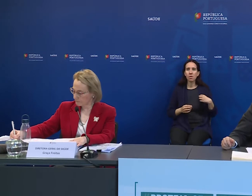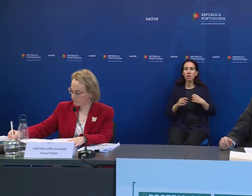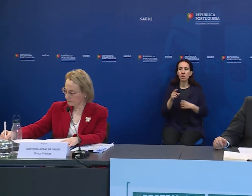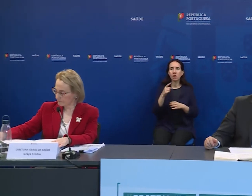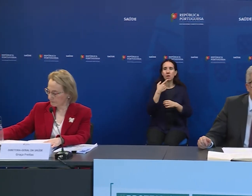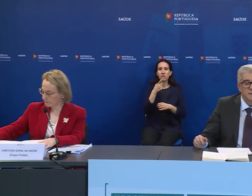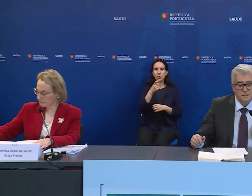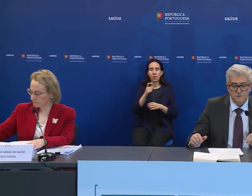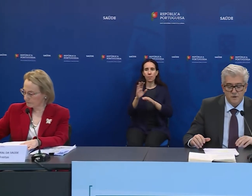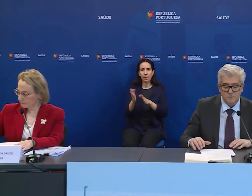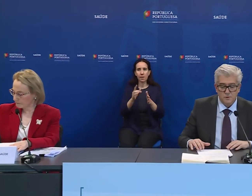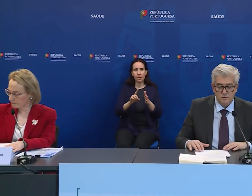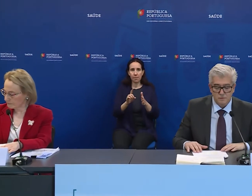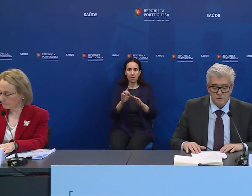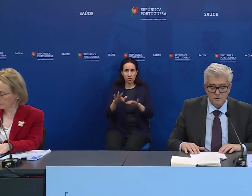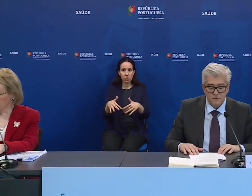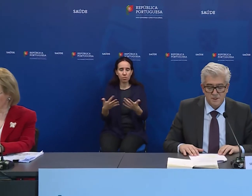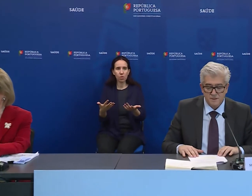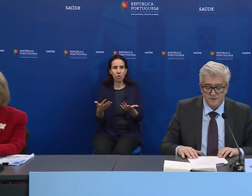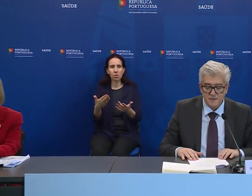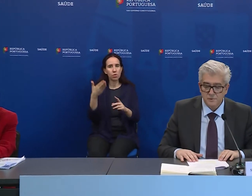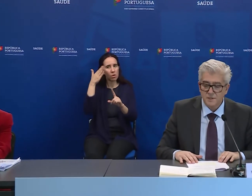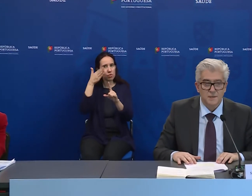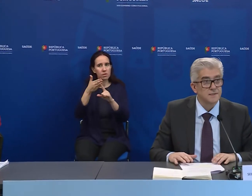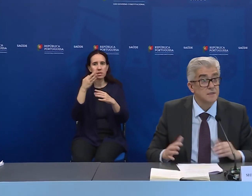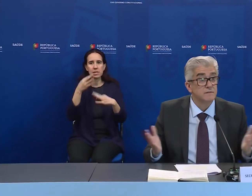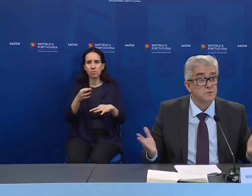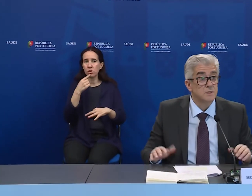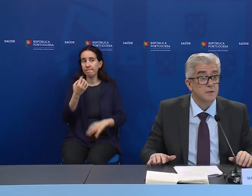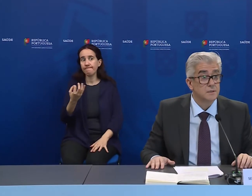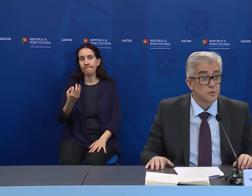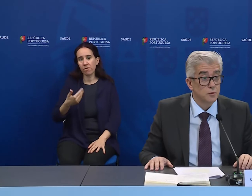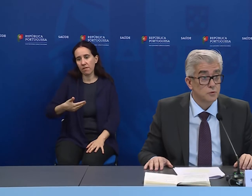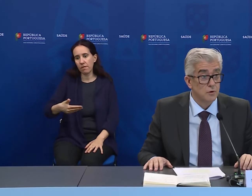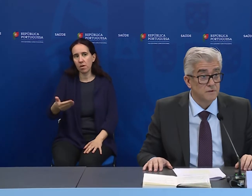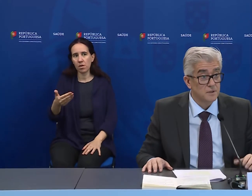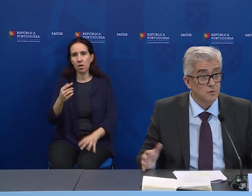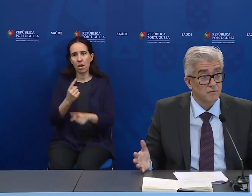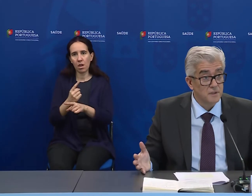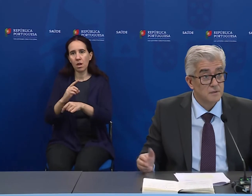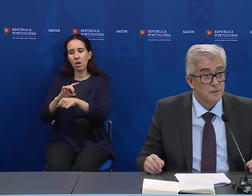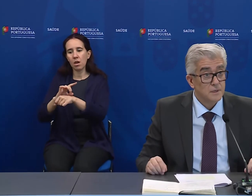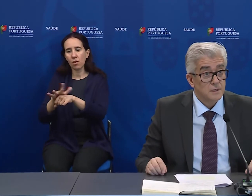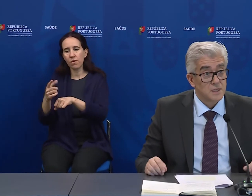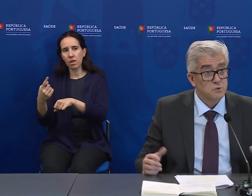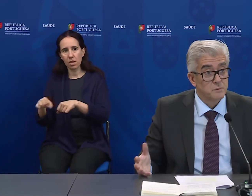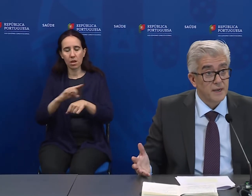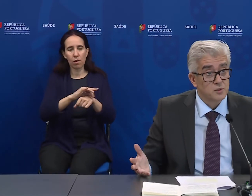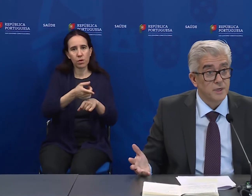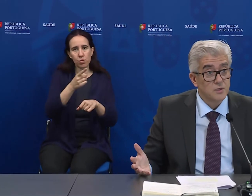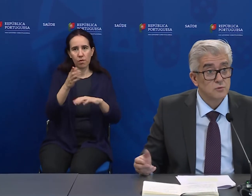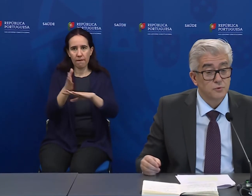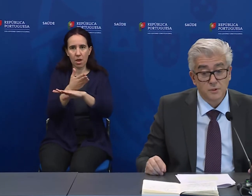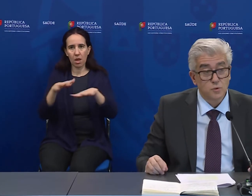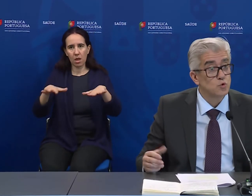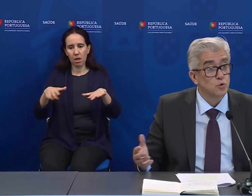Primeira parte da questão, também de uma forma muito objetiva e simples, dizer que sim, que vamos manter circuitos Covid e não Covid. Estamos preparados